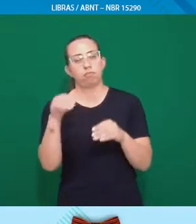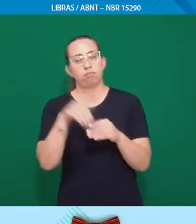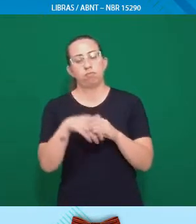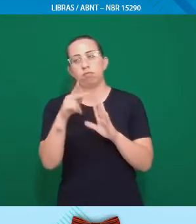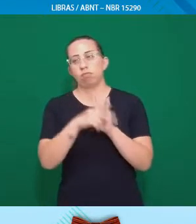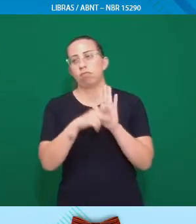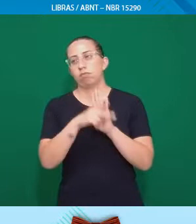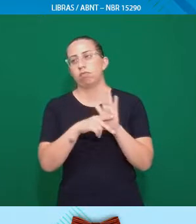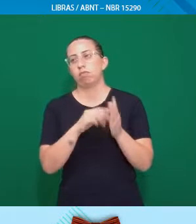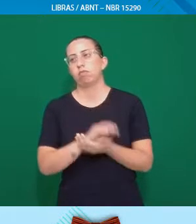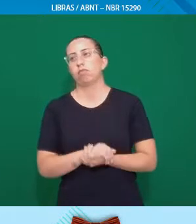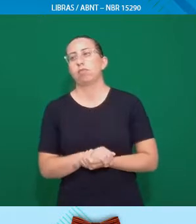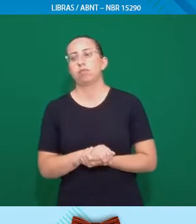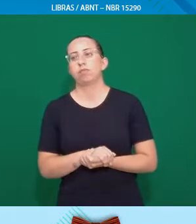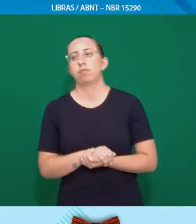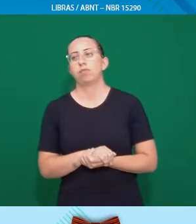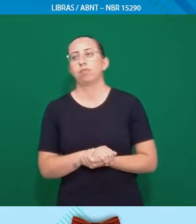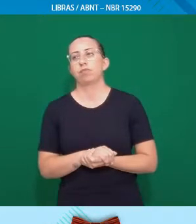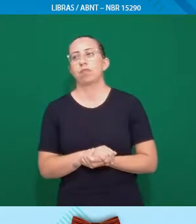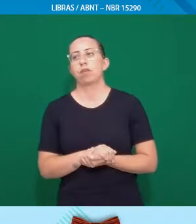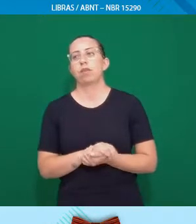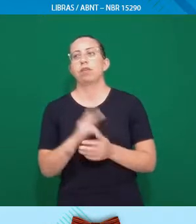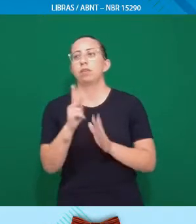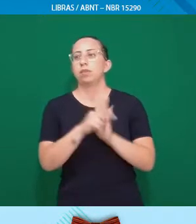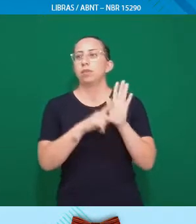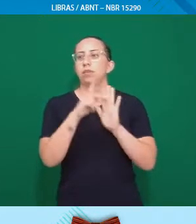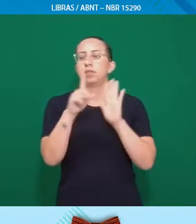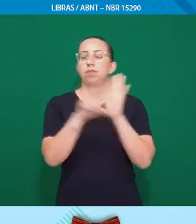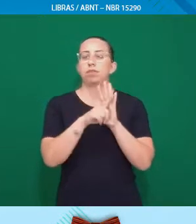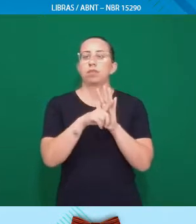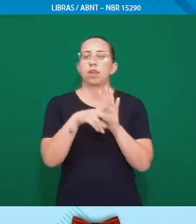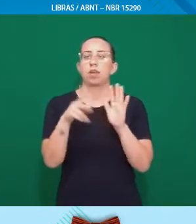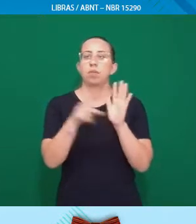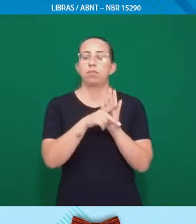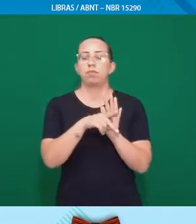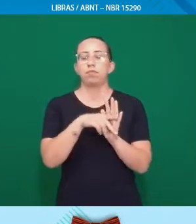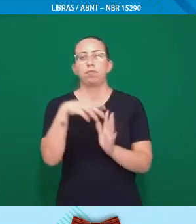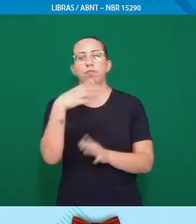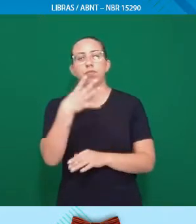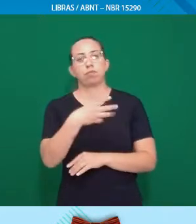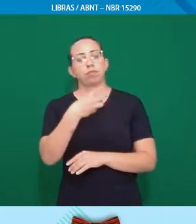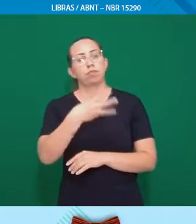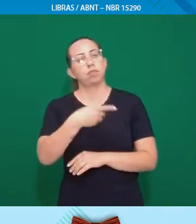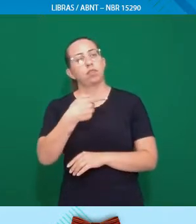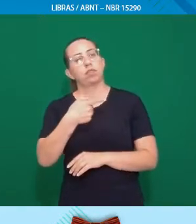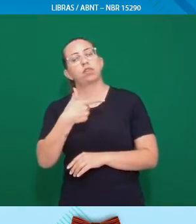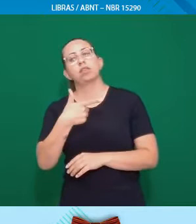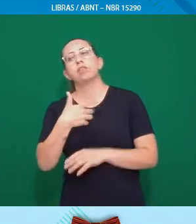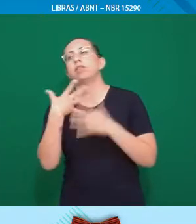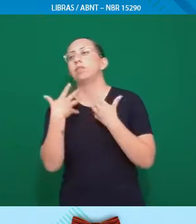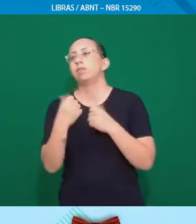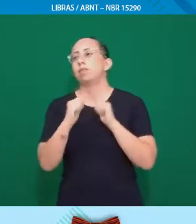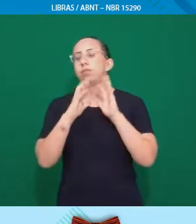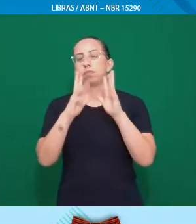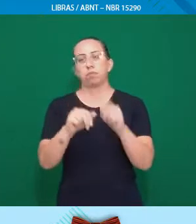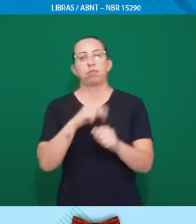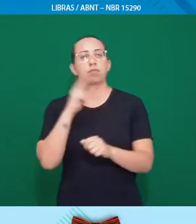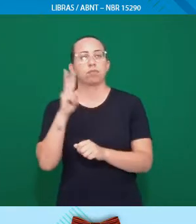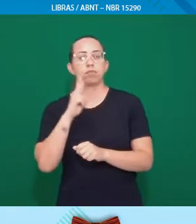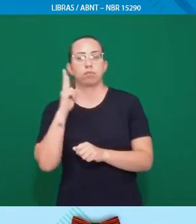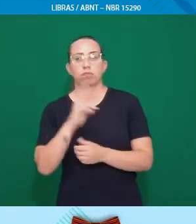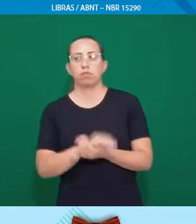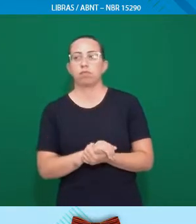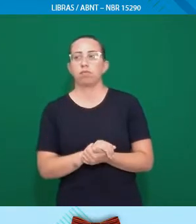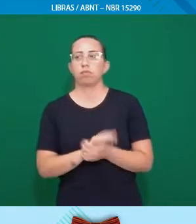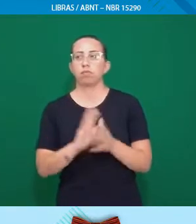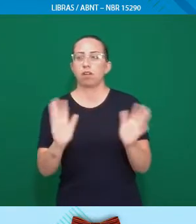e não não já já isso é um projeto ele é o diário executivo 4.372 2021 aprovado por unanimidade